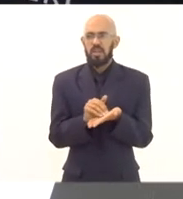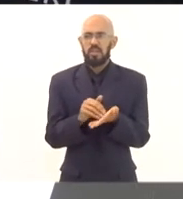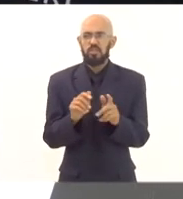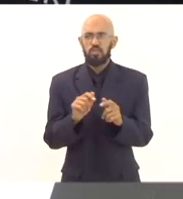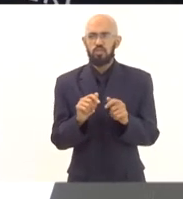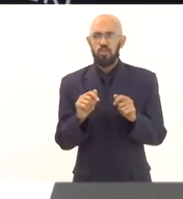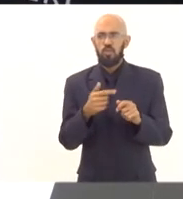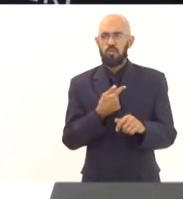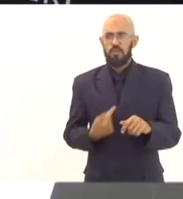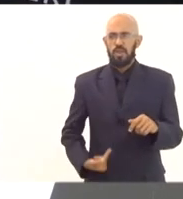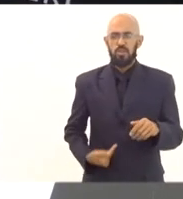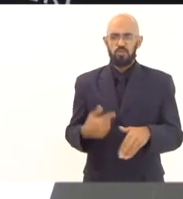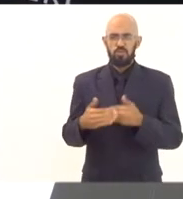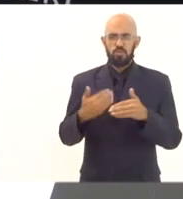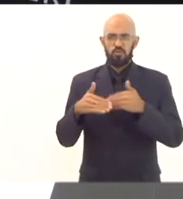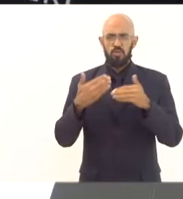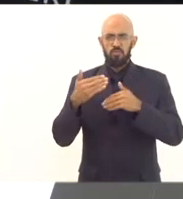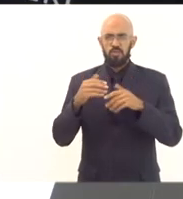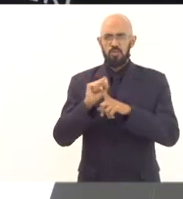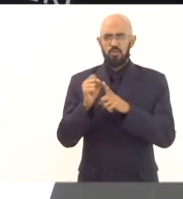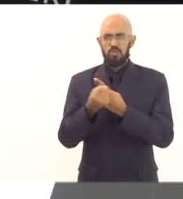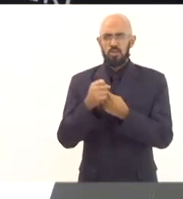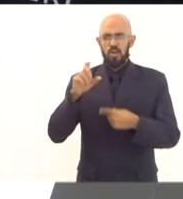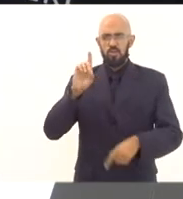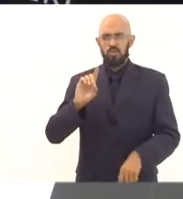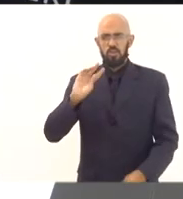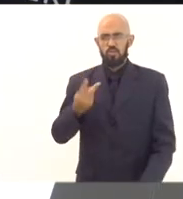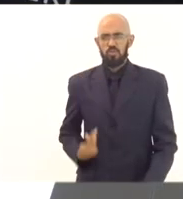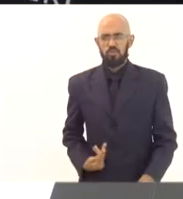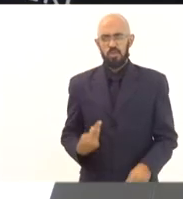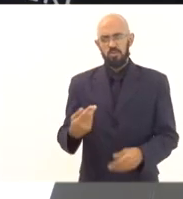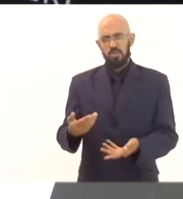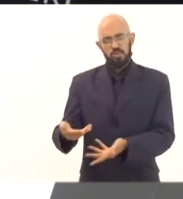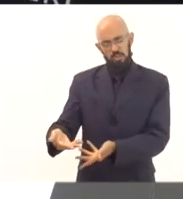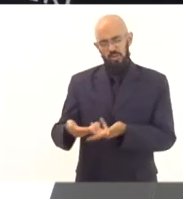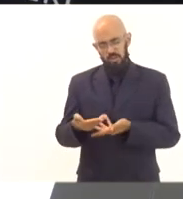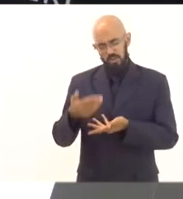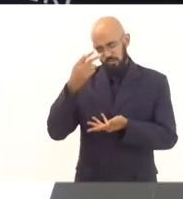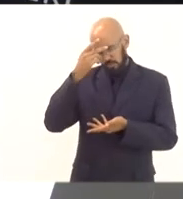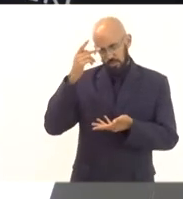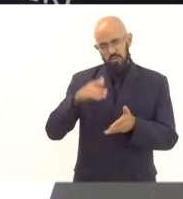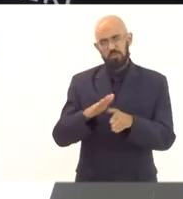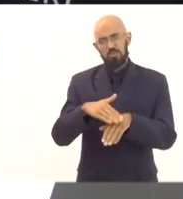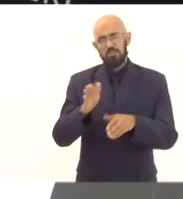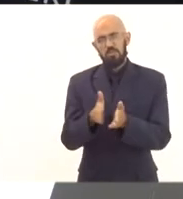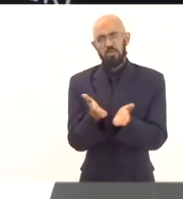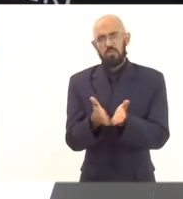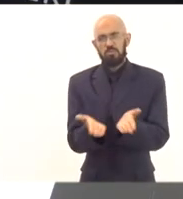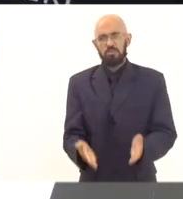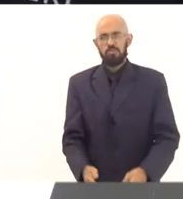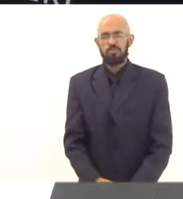de Desenvolvimento Social Direitos Humanos para que a gente possa quando as pessoas que mais conhecer obrigado